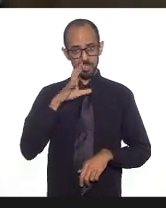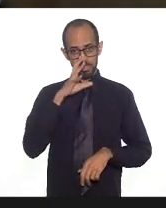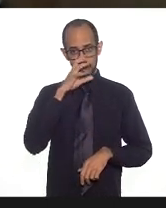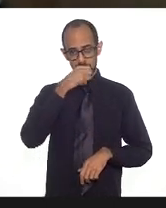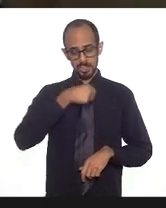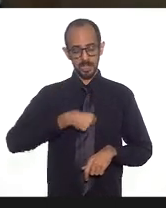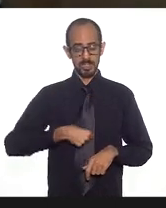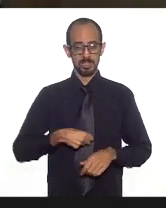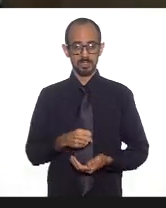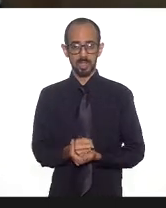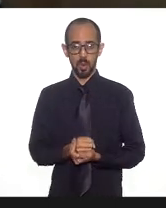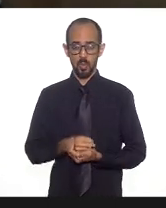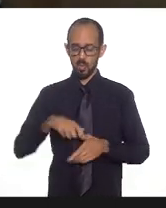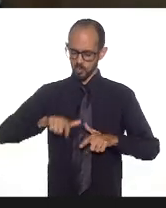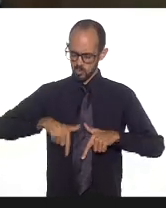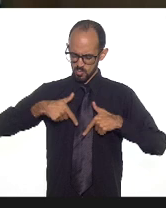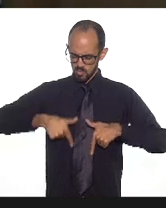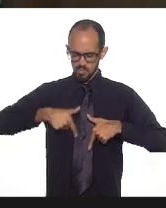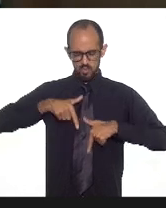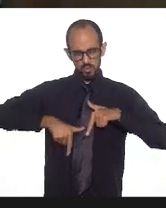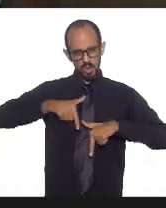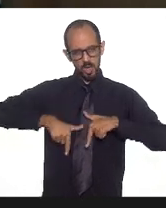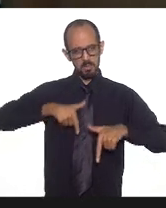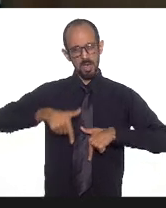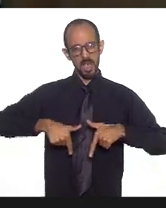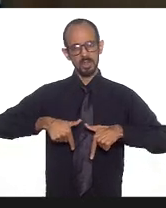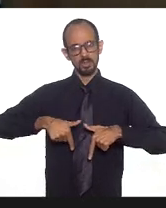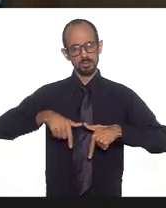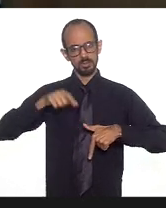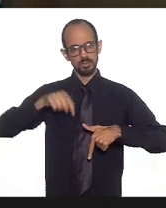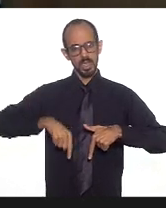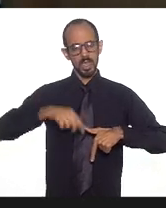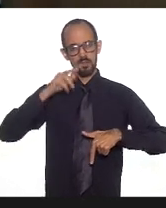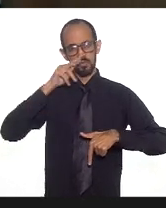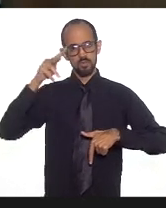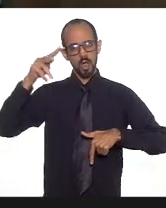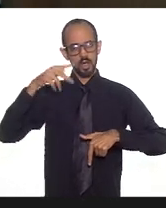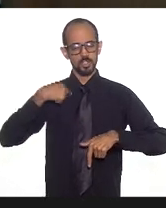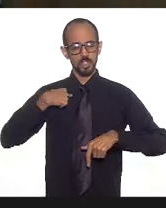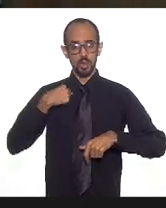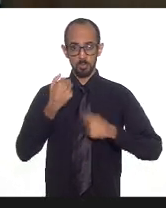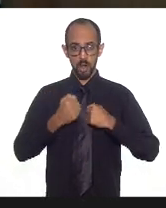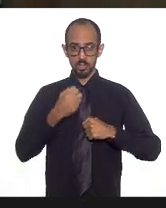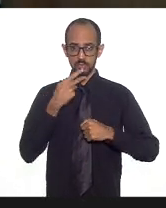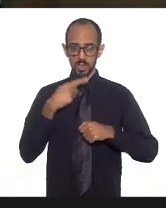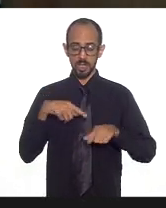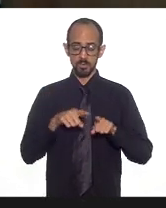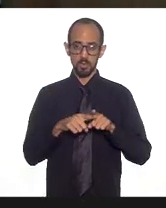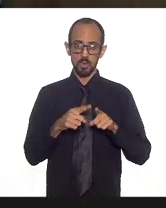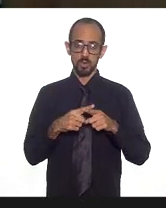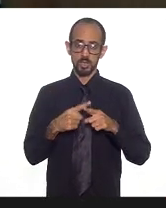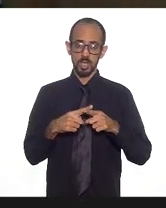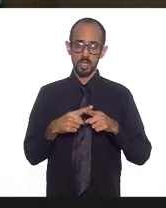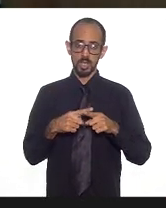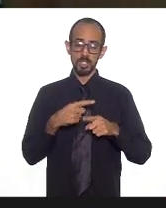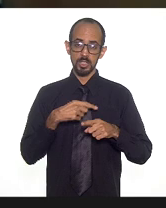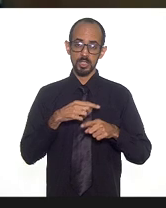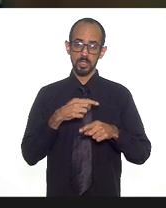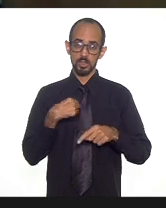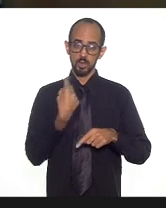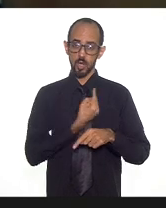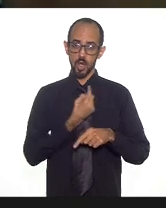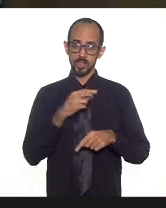Essa dedicação é imensa. E eu posso dizer isso, né? Já fui, já fomos, né, na UESO, eu,